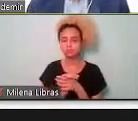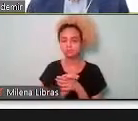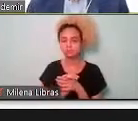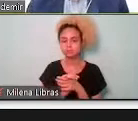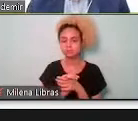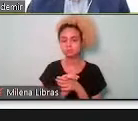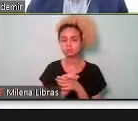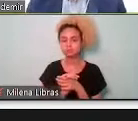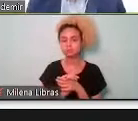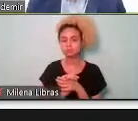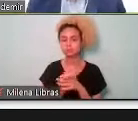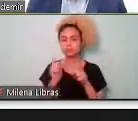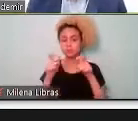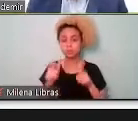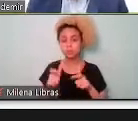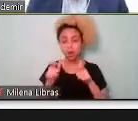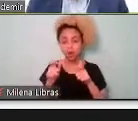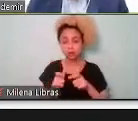né, próximo à